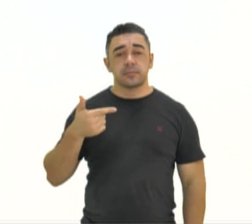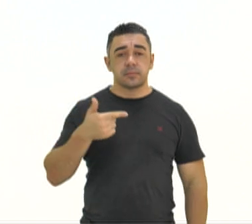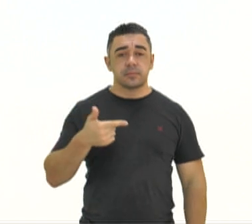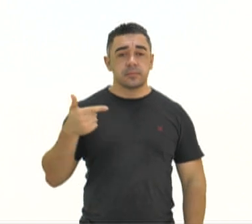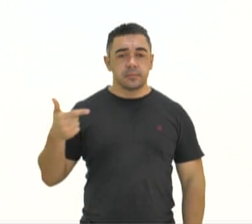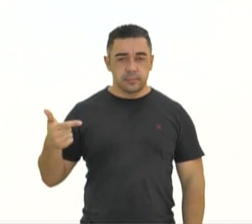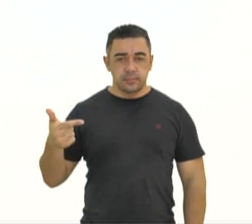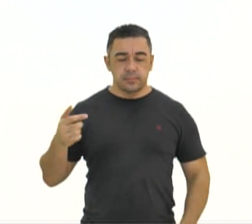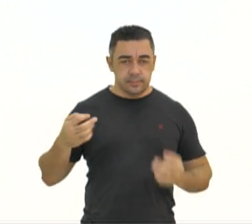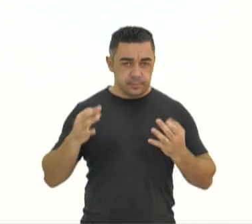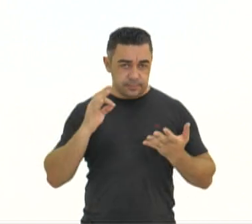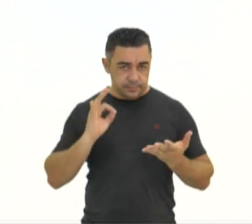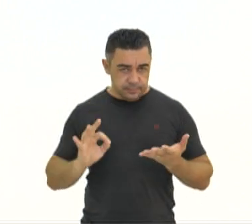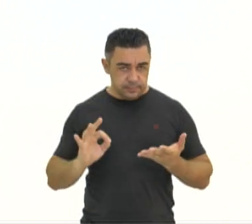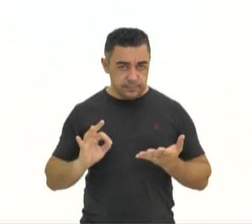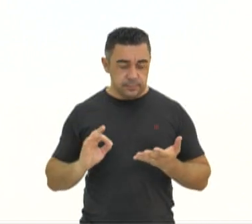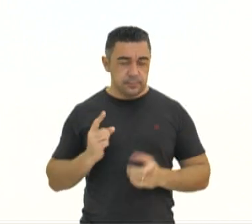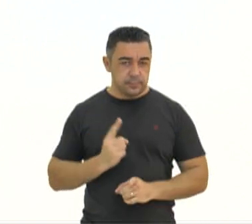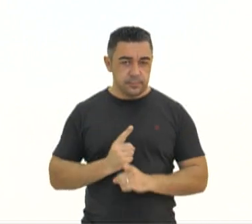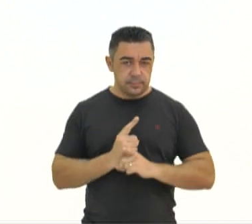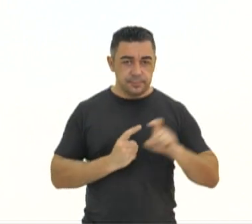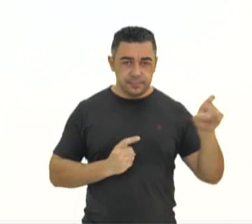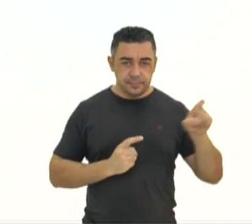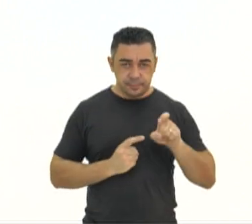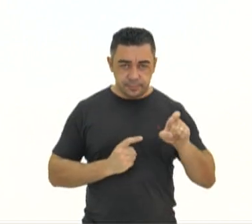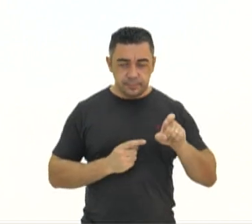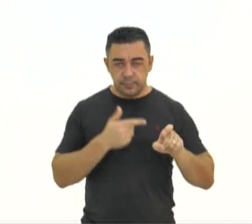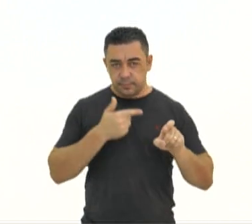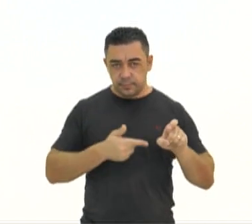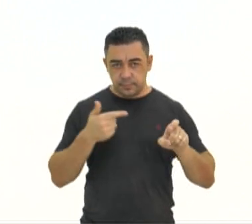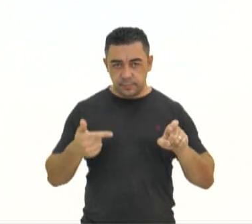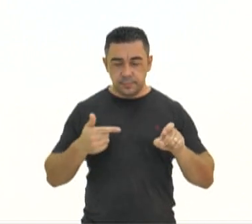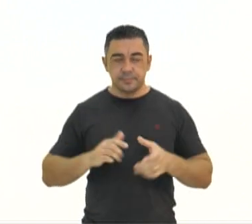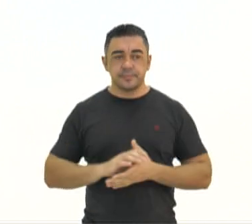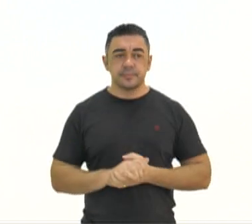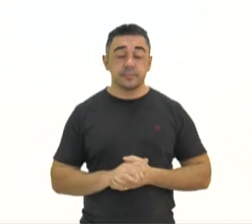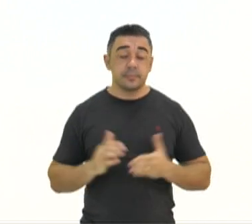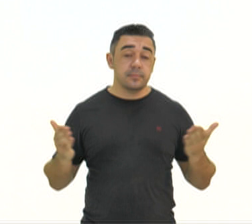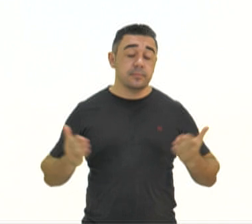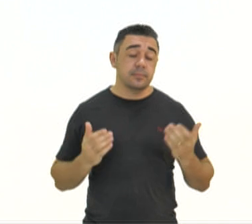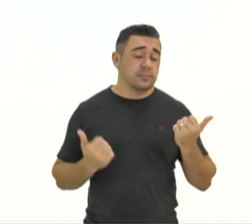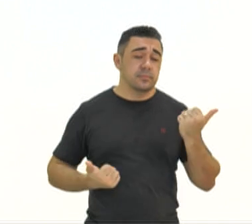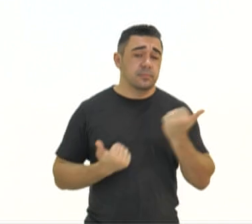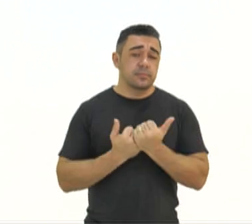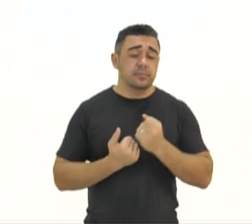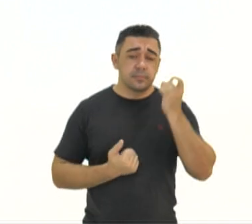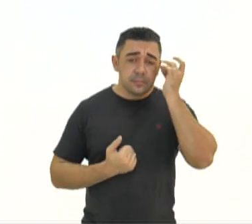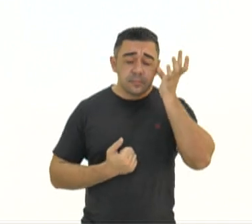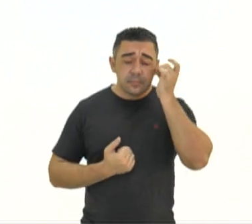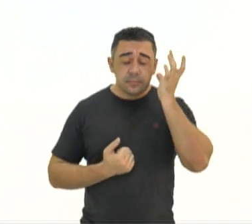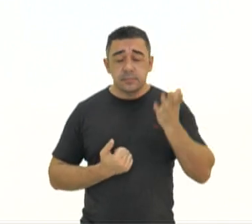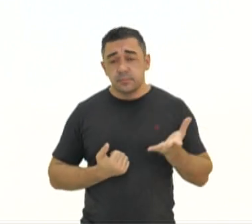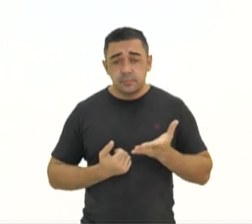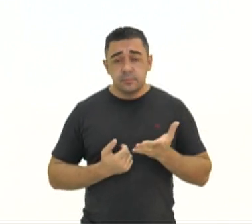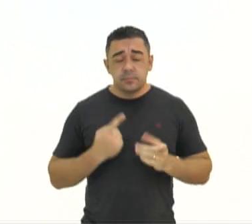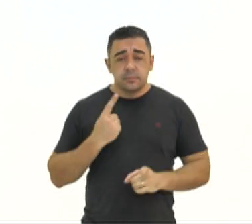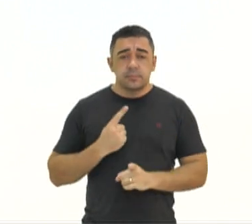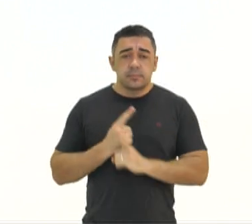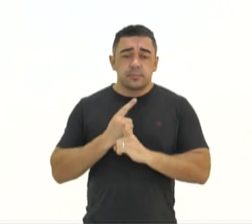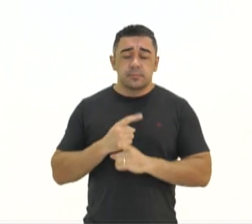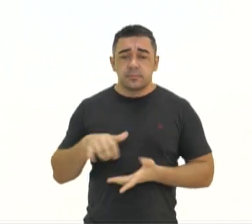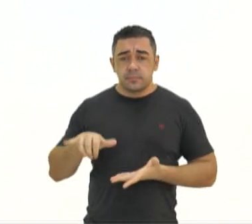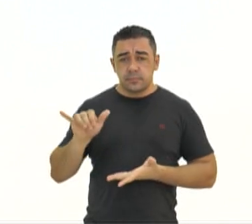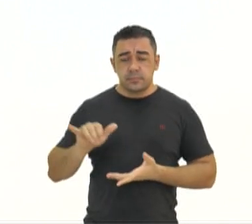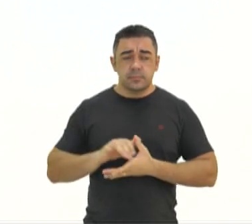a 22. Então descobri o valor de x, que é igual a 22. Agora ficou fácil, né? Basta descobrir o valor